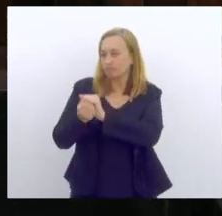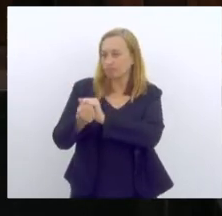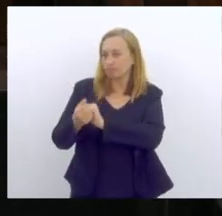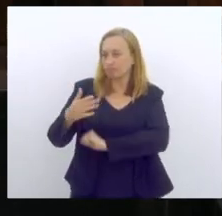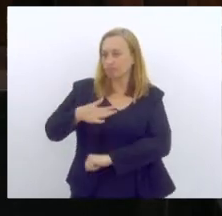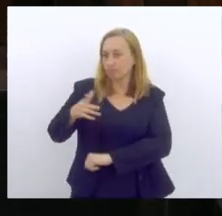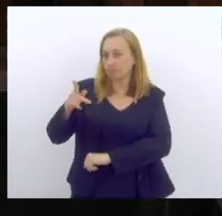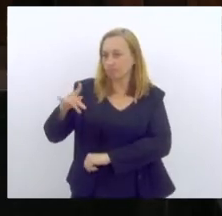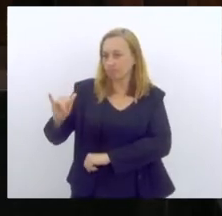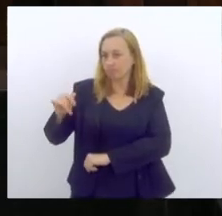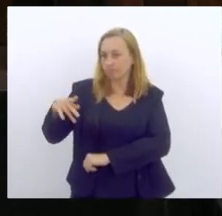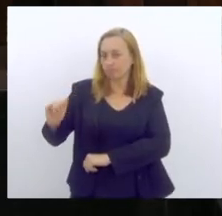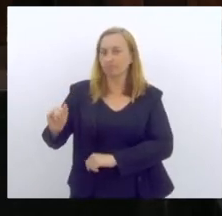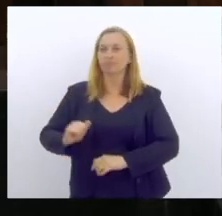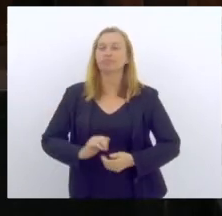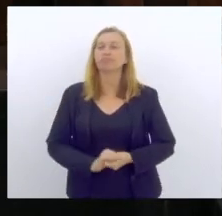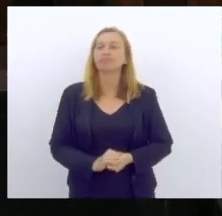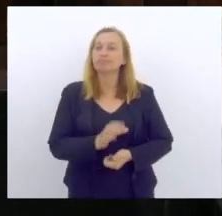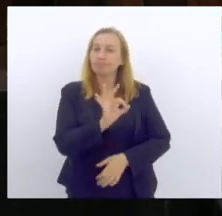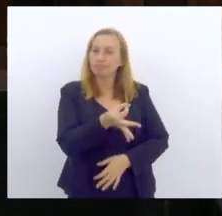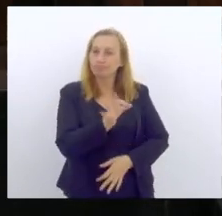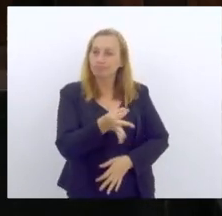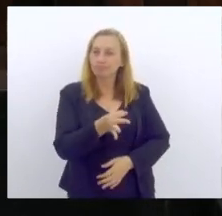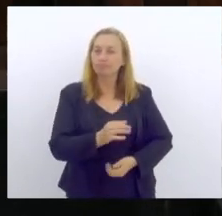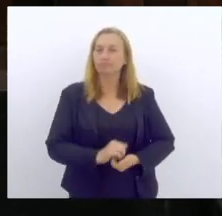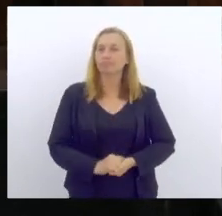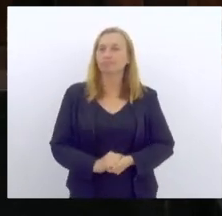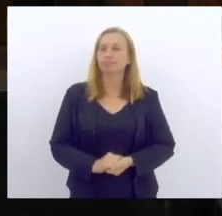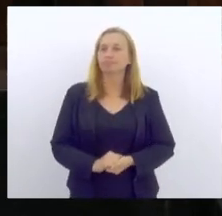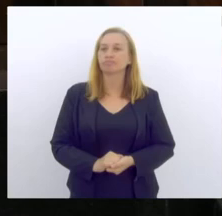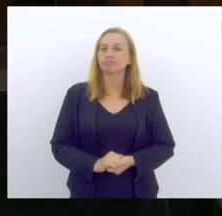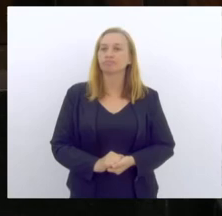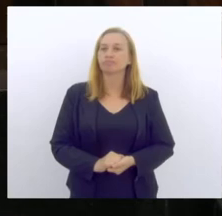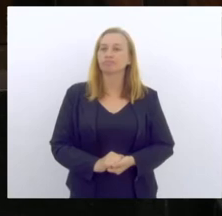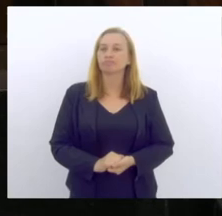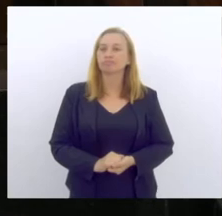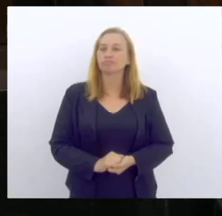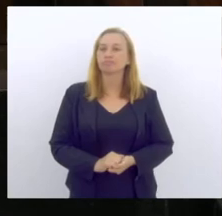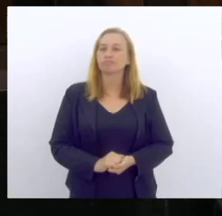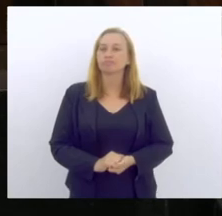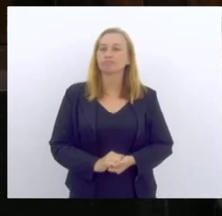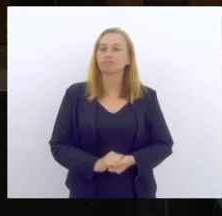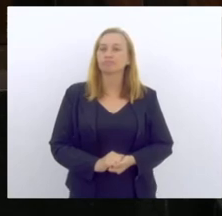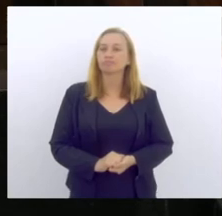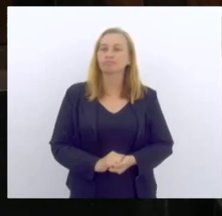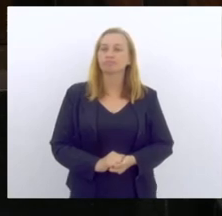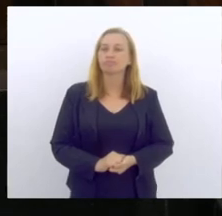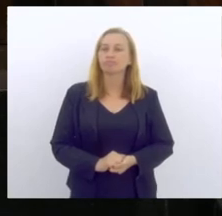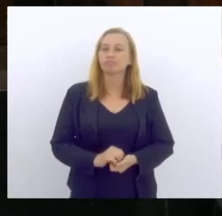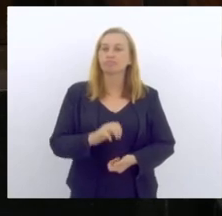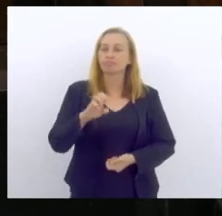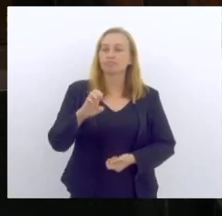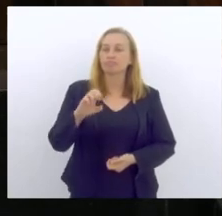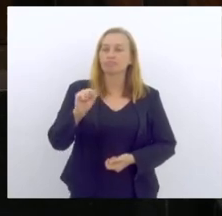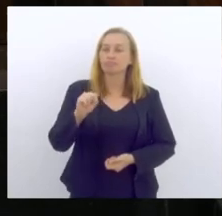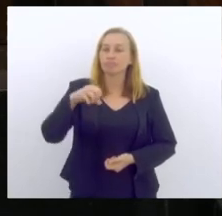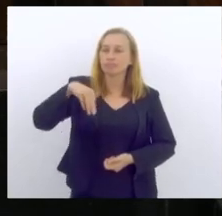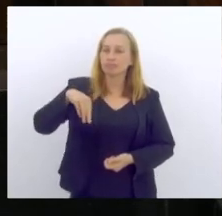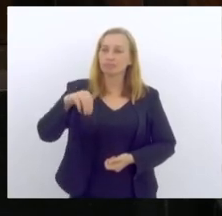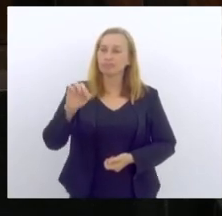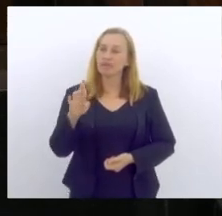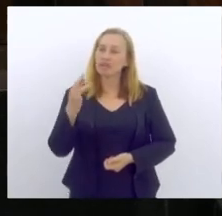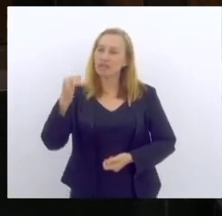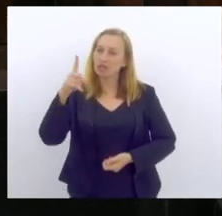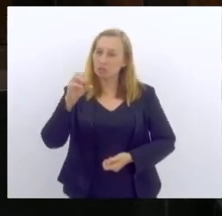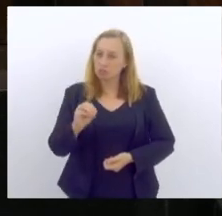André na certeza de que esmerino foi um homem